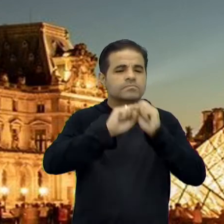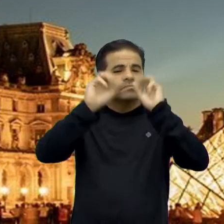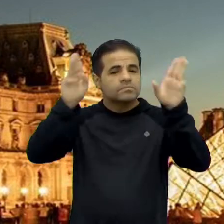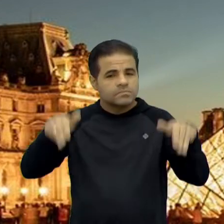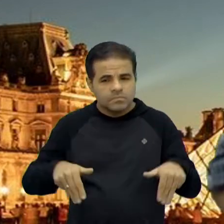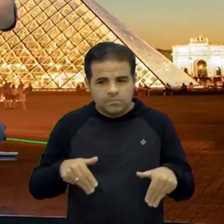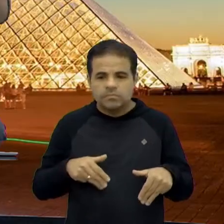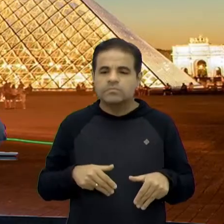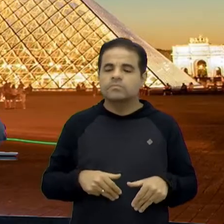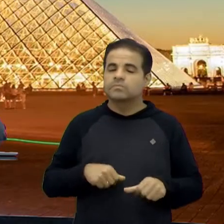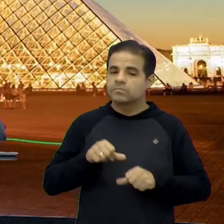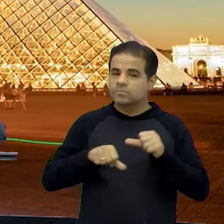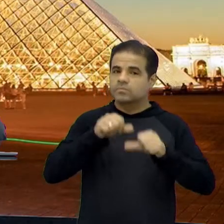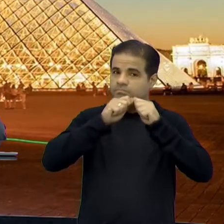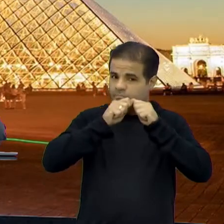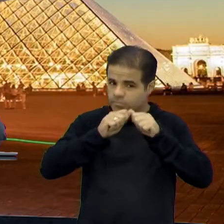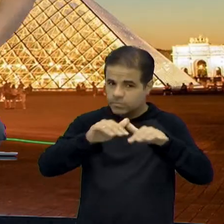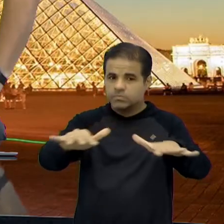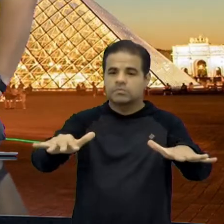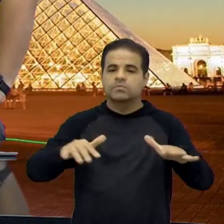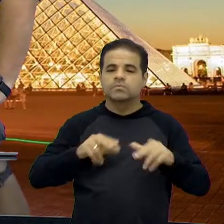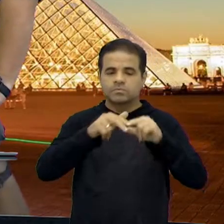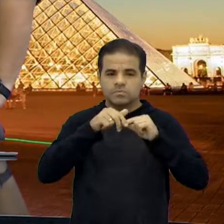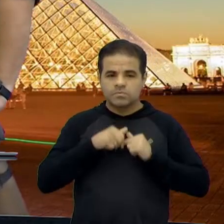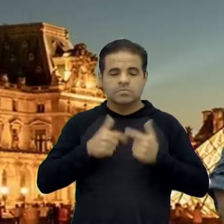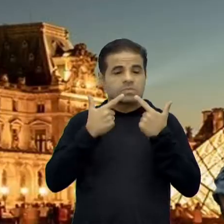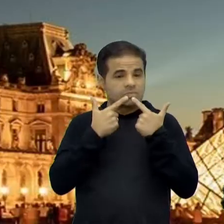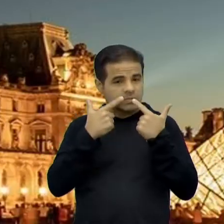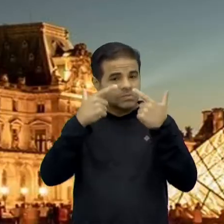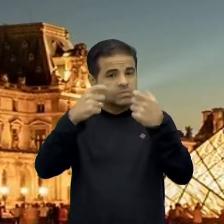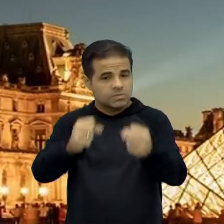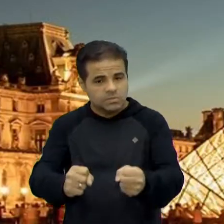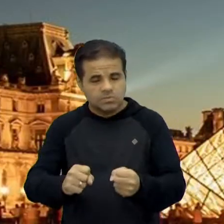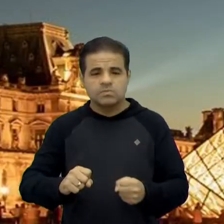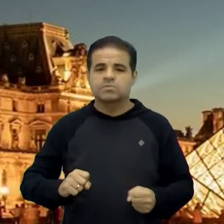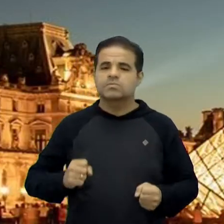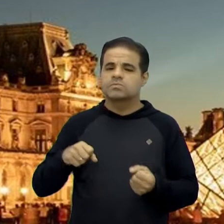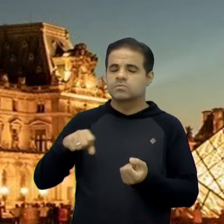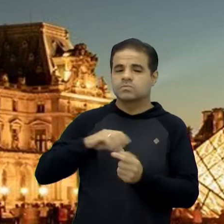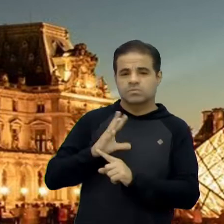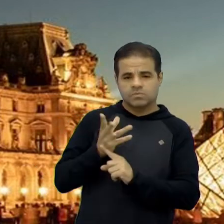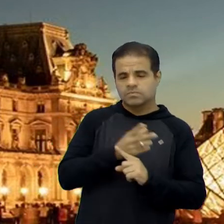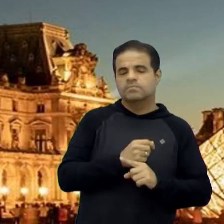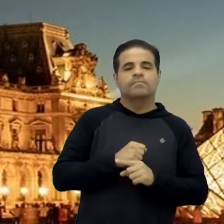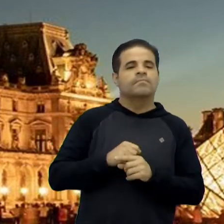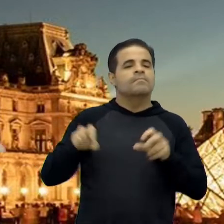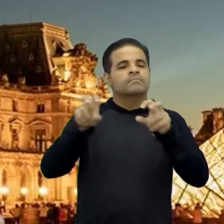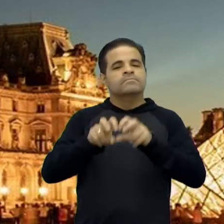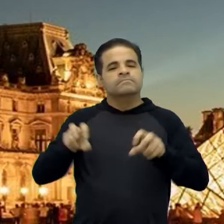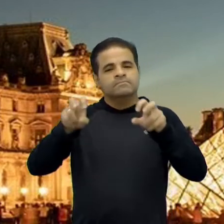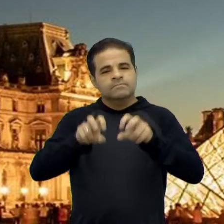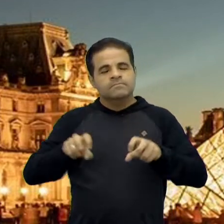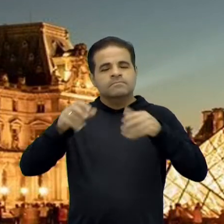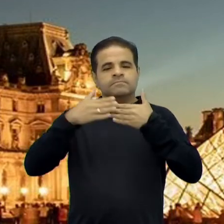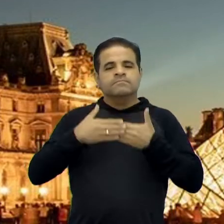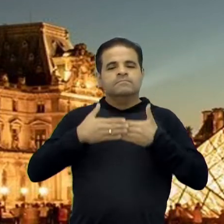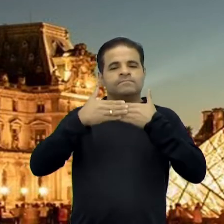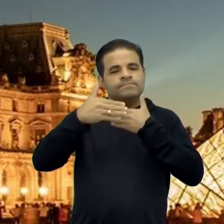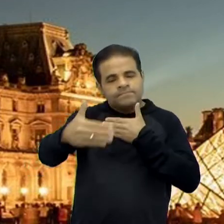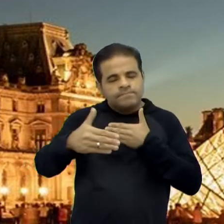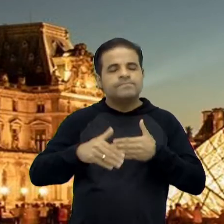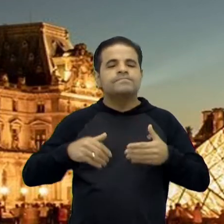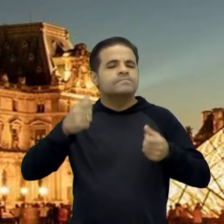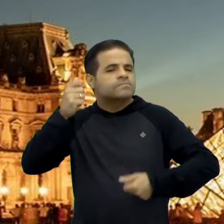Que ele se modificou bastante por conta das linguagens que a gente tem, toda a arte digital que é envolvida com relação ao gênero do meme,